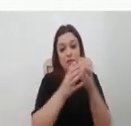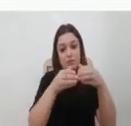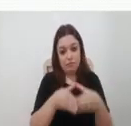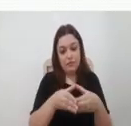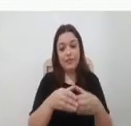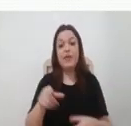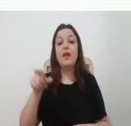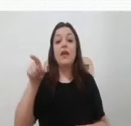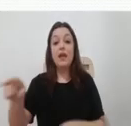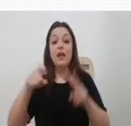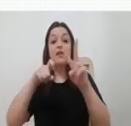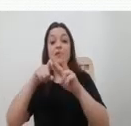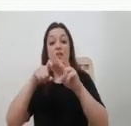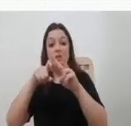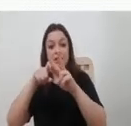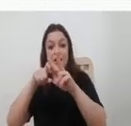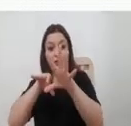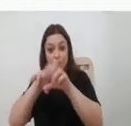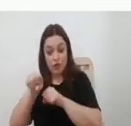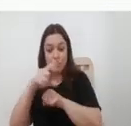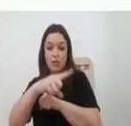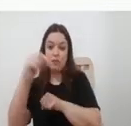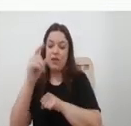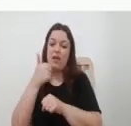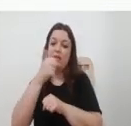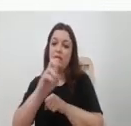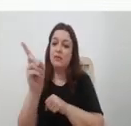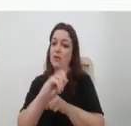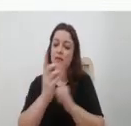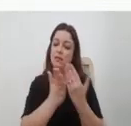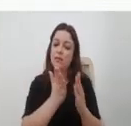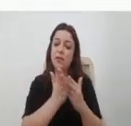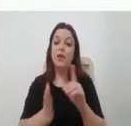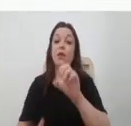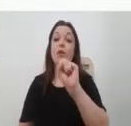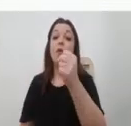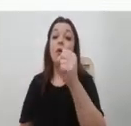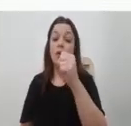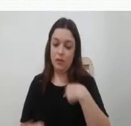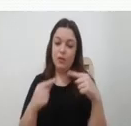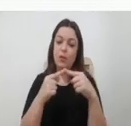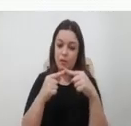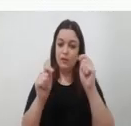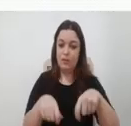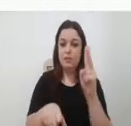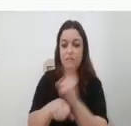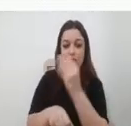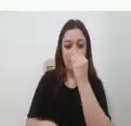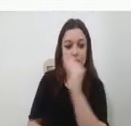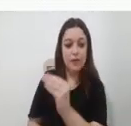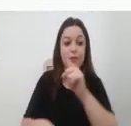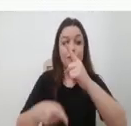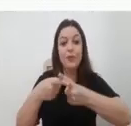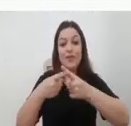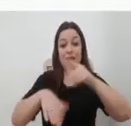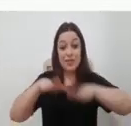Isso porque os veterinários eles não tinham uma capacitação para identificar esses casos. Então, ainda